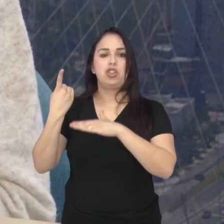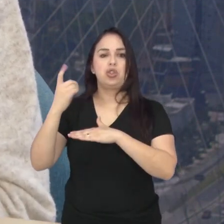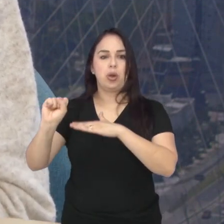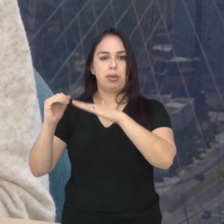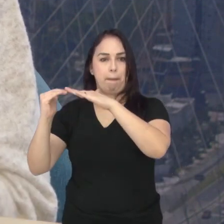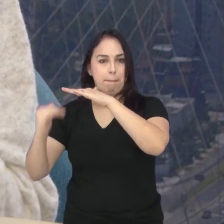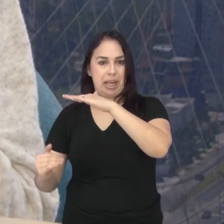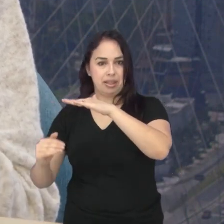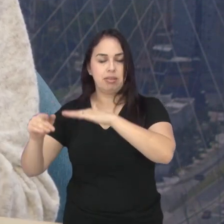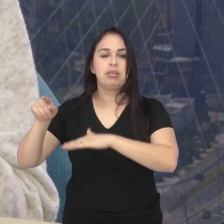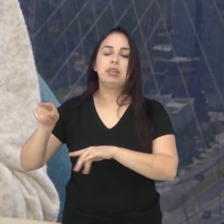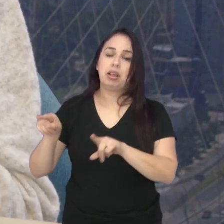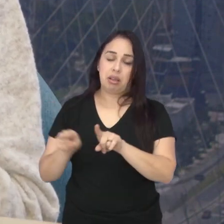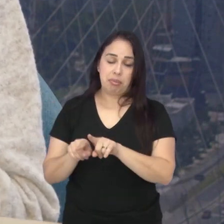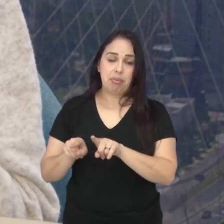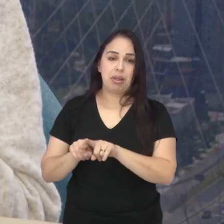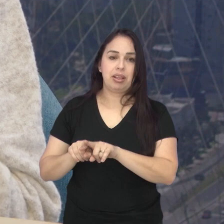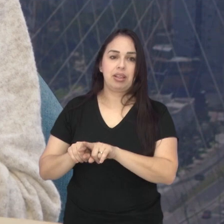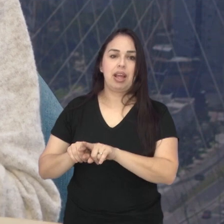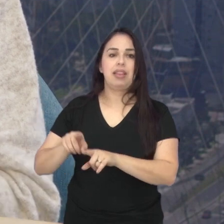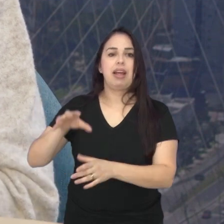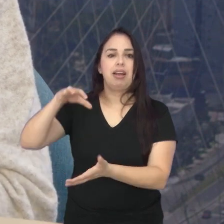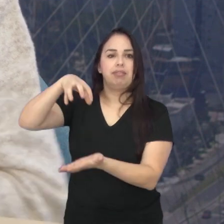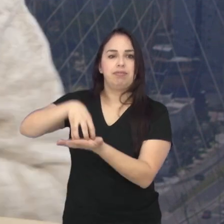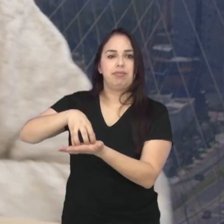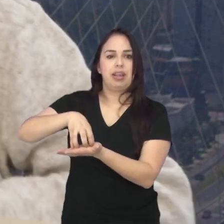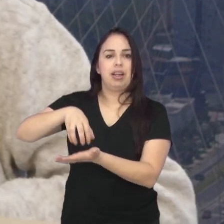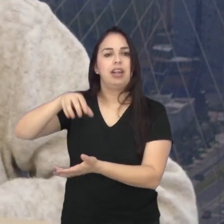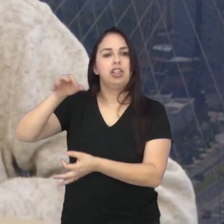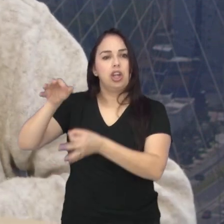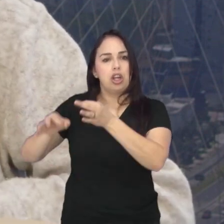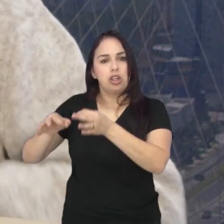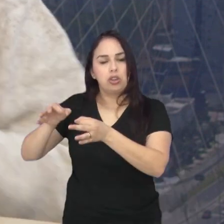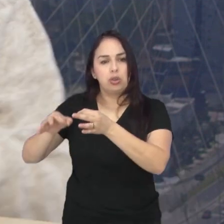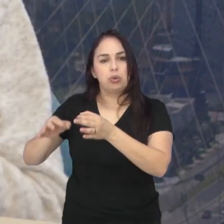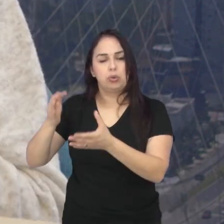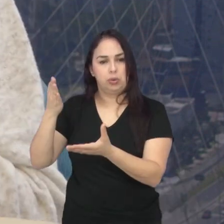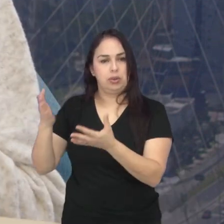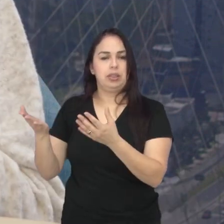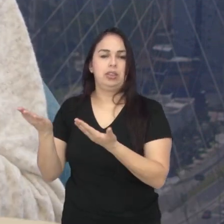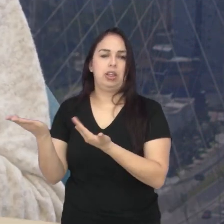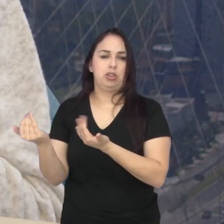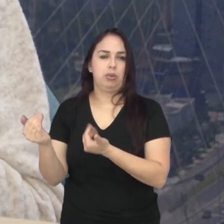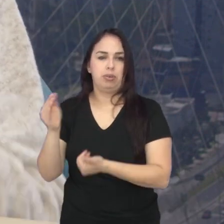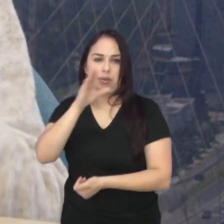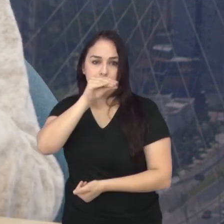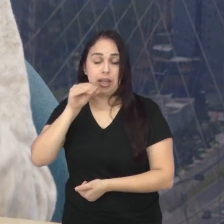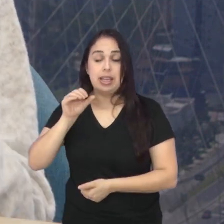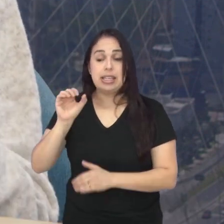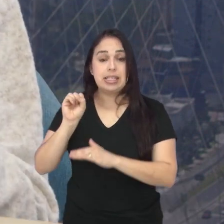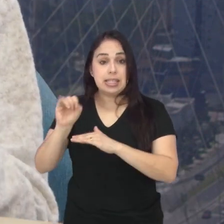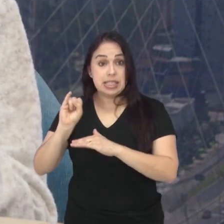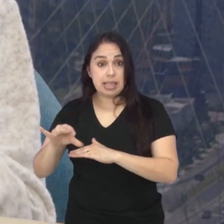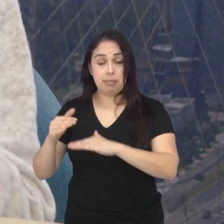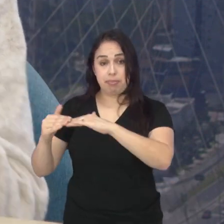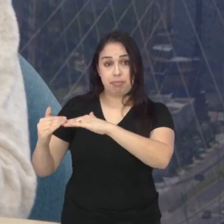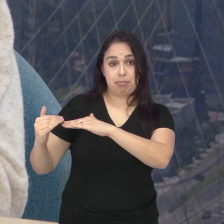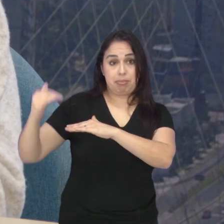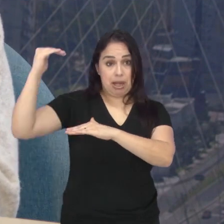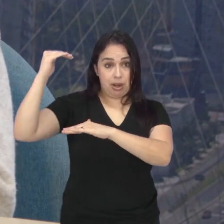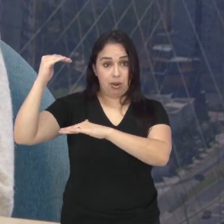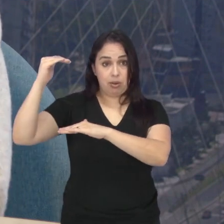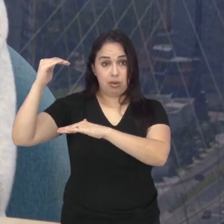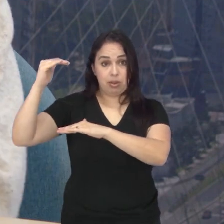18 anos, a competência é da Vara de Infância e Juventude. Se não, para todos os outros casos, se o agressor for maior,